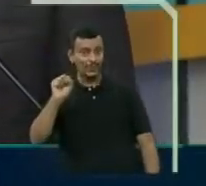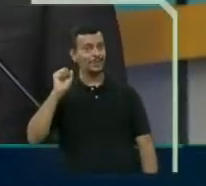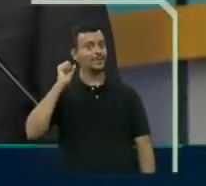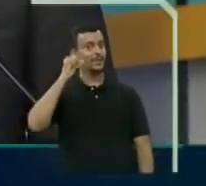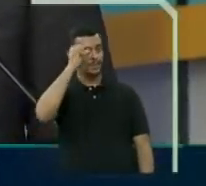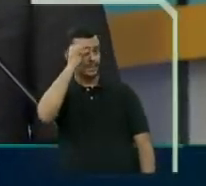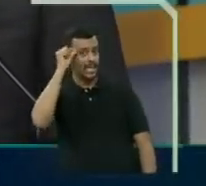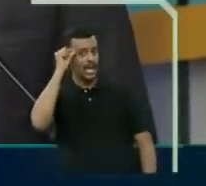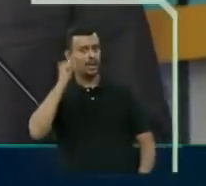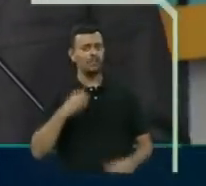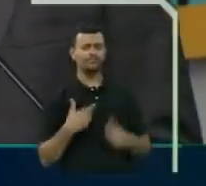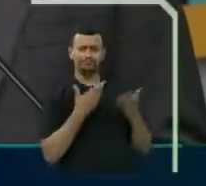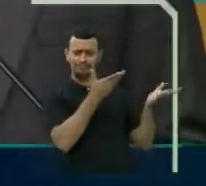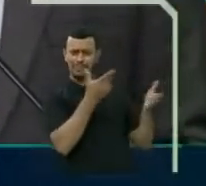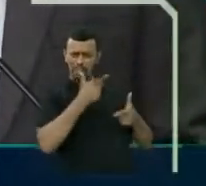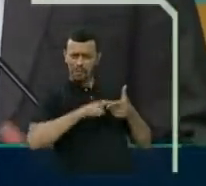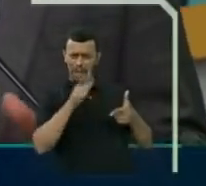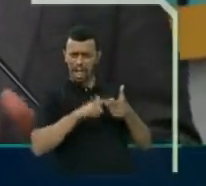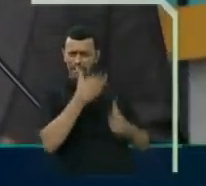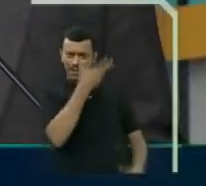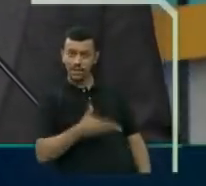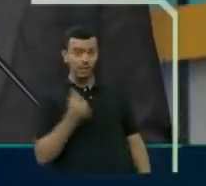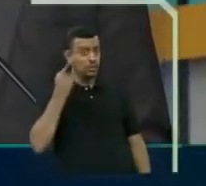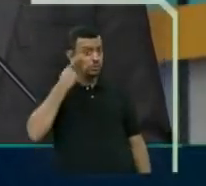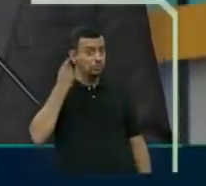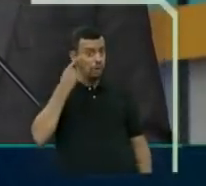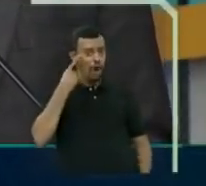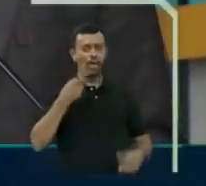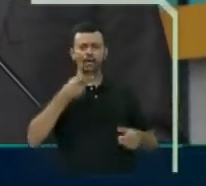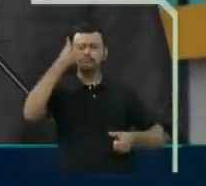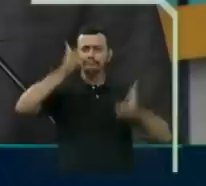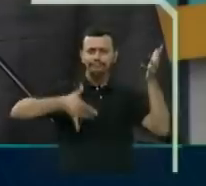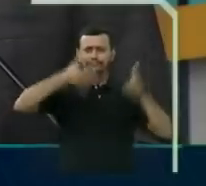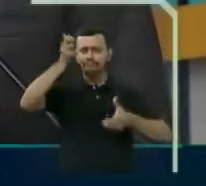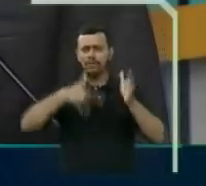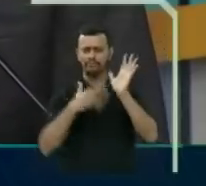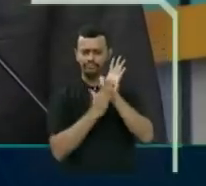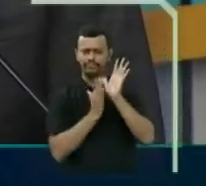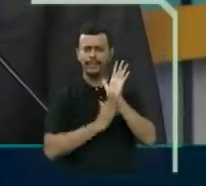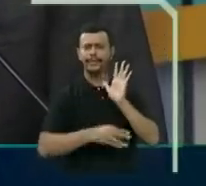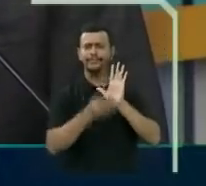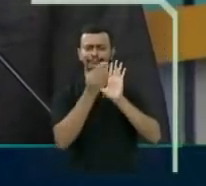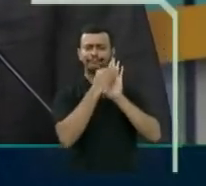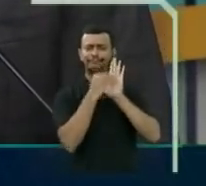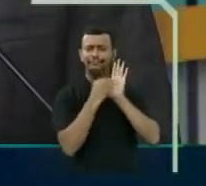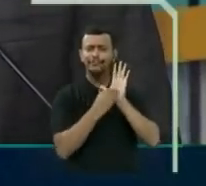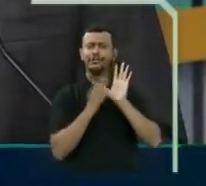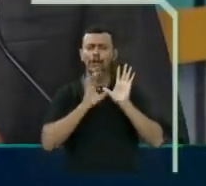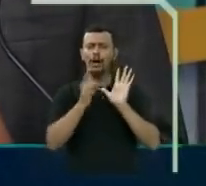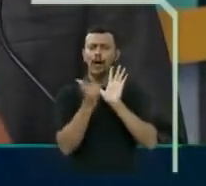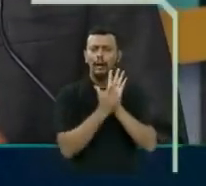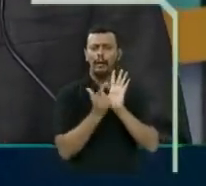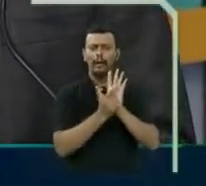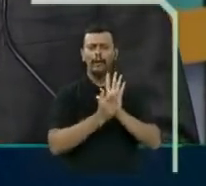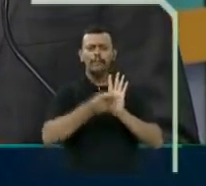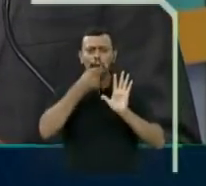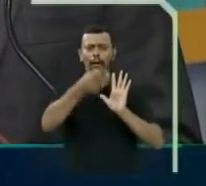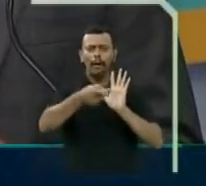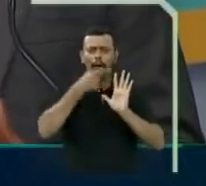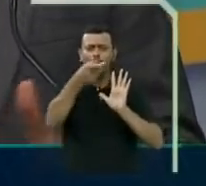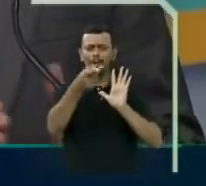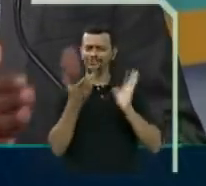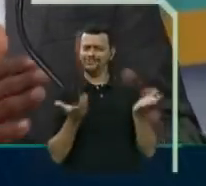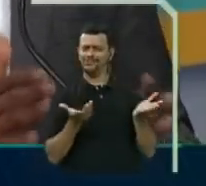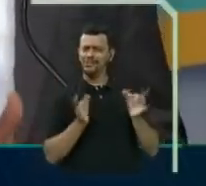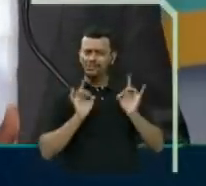do candidato João Dória é que ele apresenta um elenco de propostas, propostas que não saem do papel, porque são objeto de